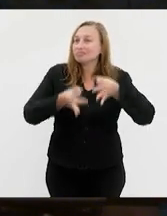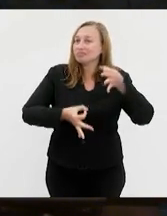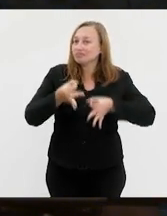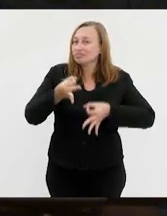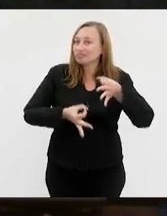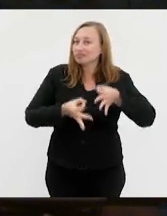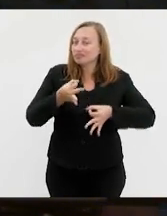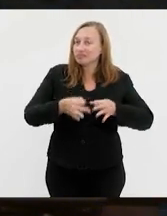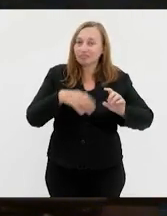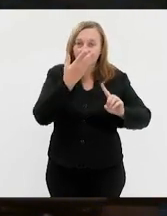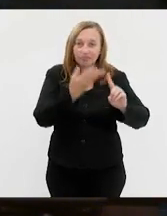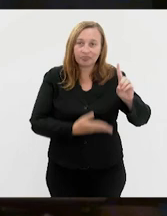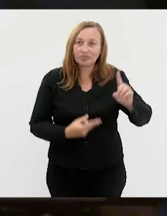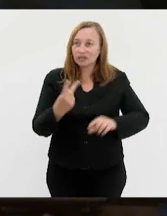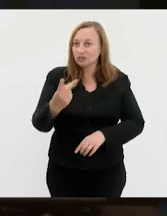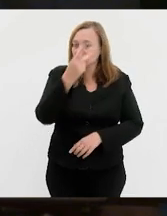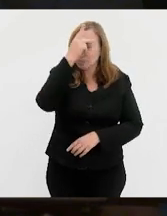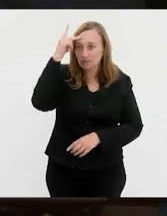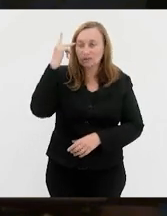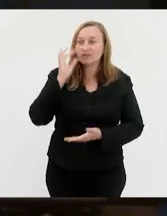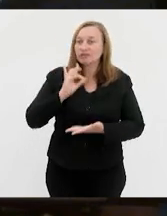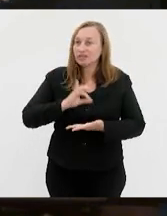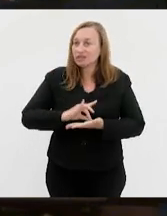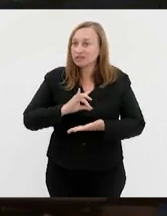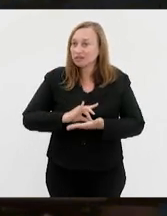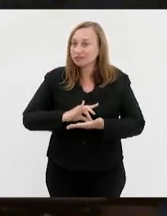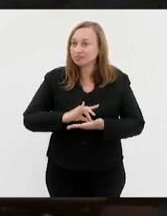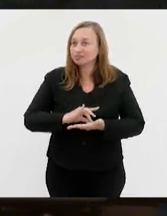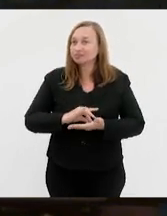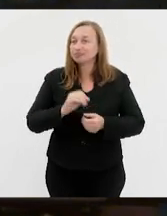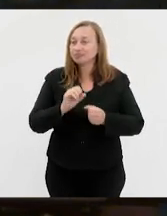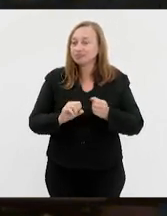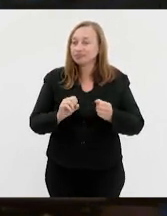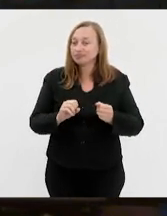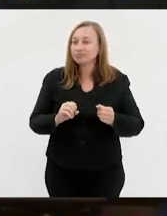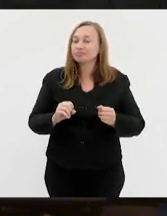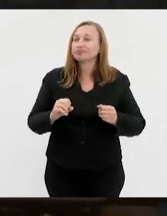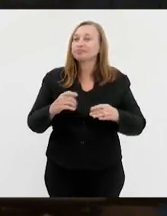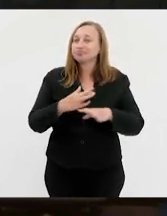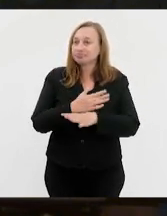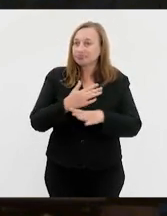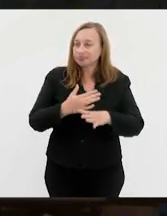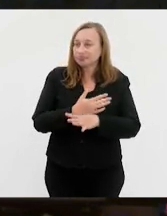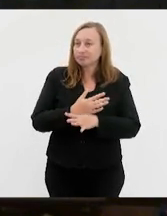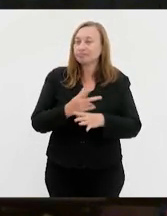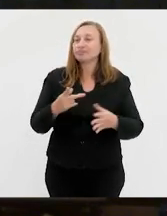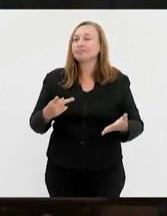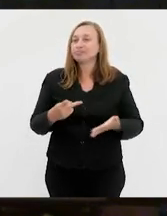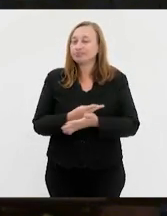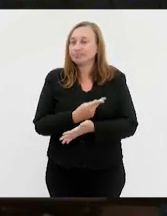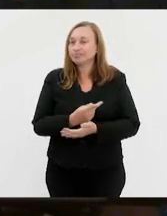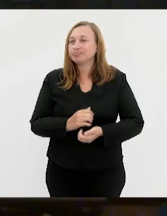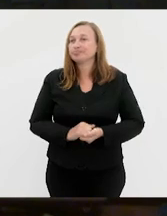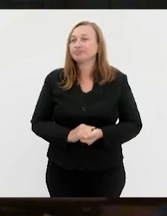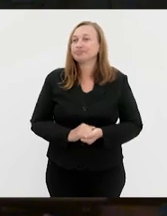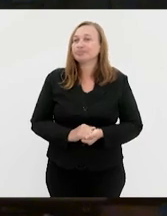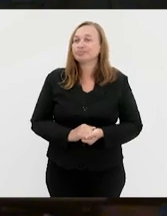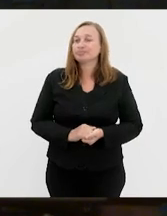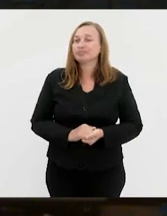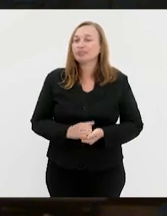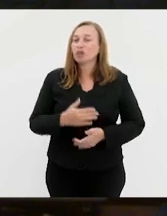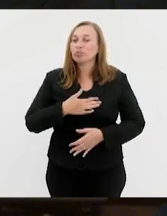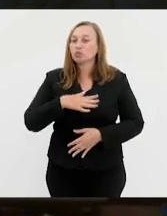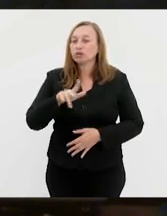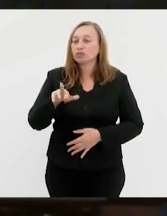duas pessoas que realmente fizeram, né, a nossa cidade acontecer. É, meu irmão